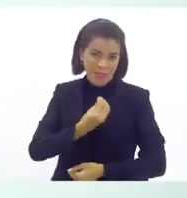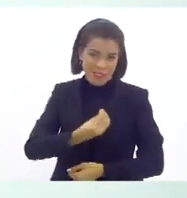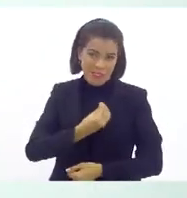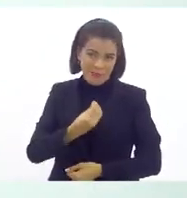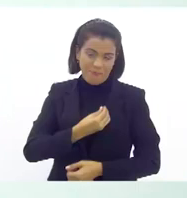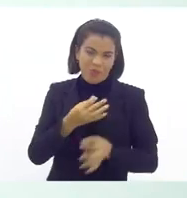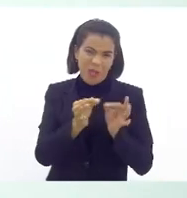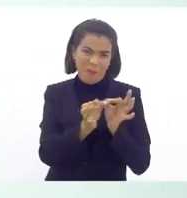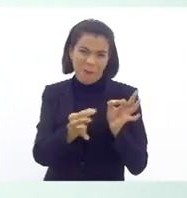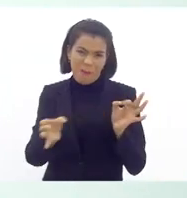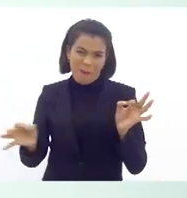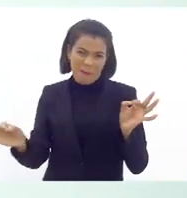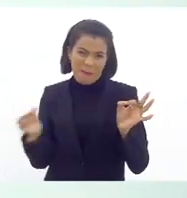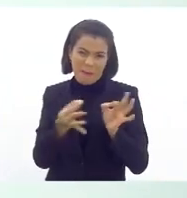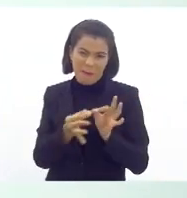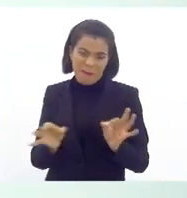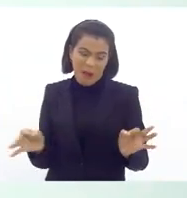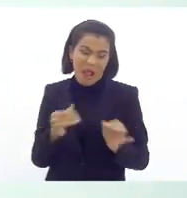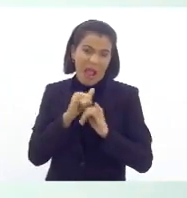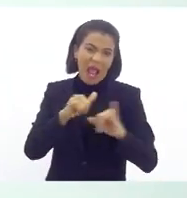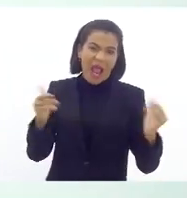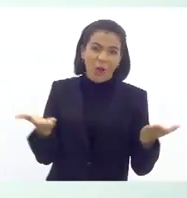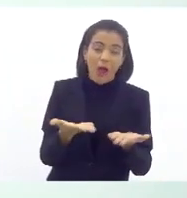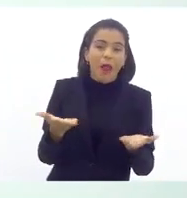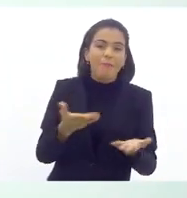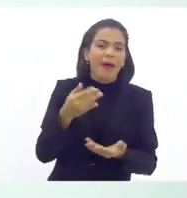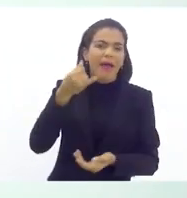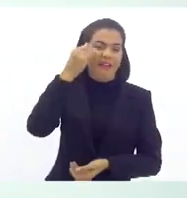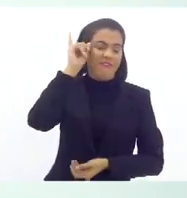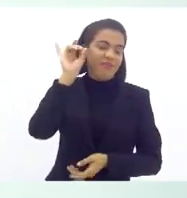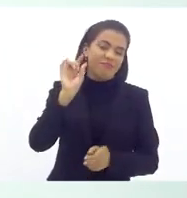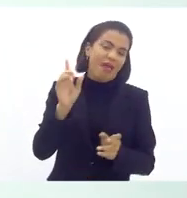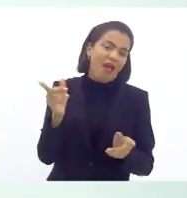anunciar de agora para não tirar a surpresa.